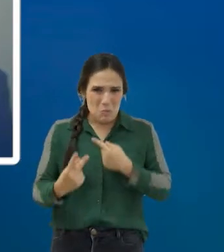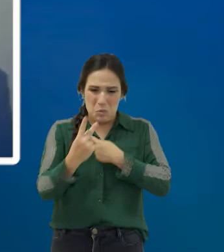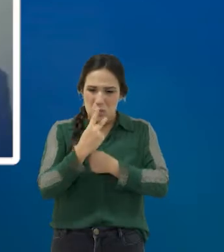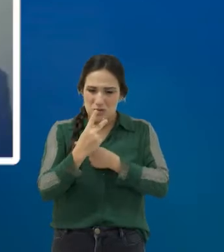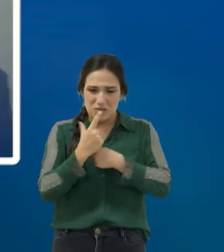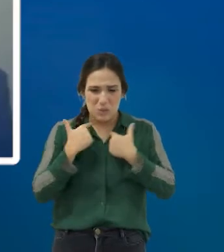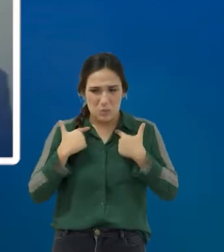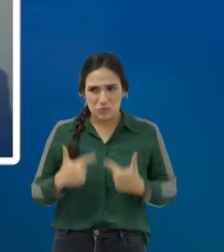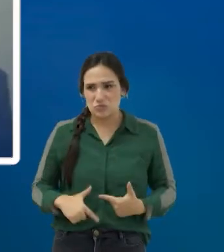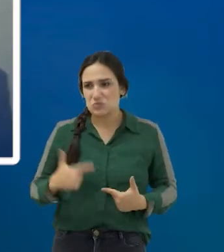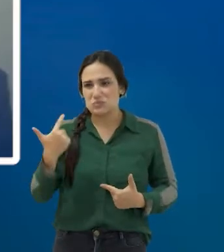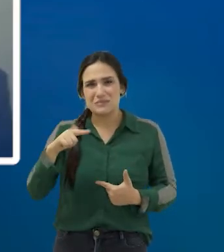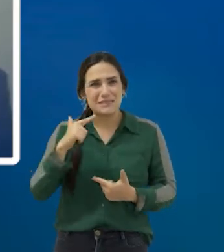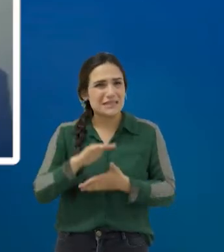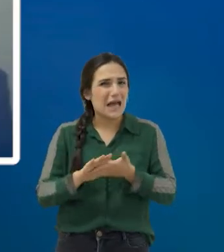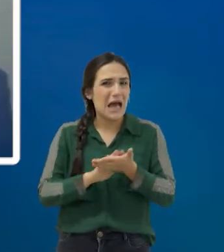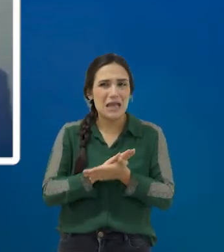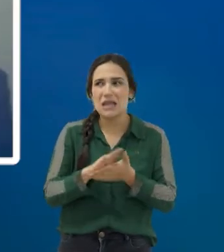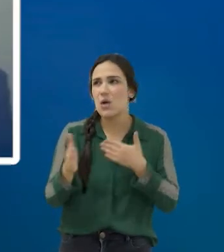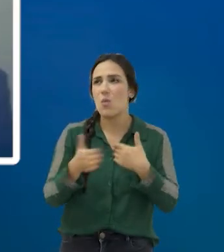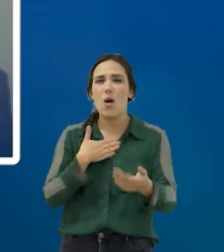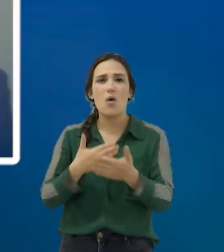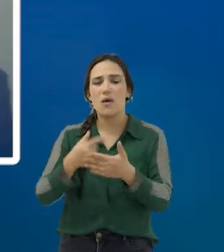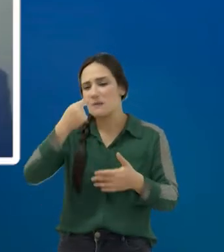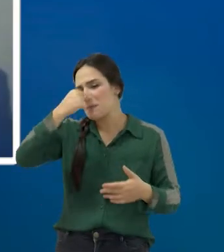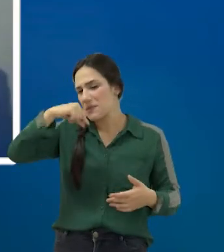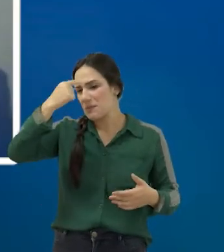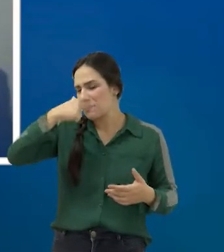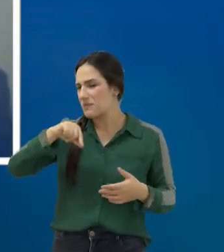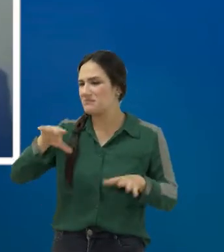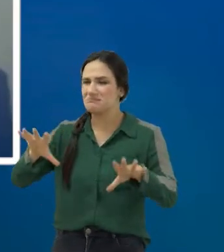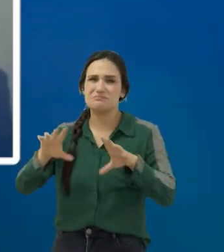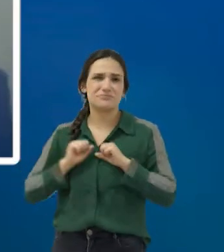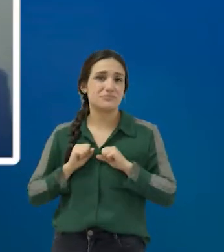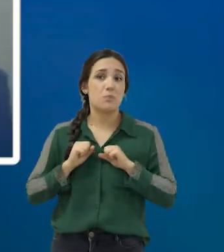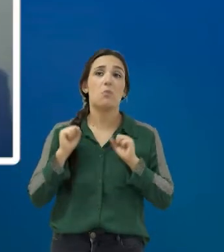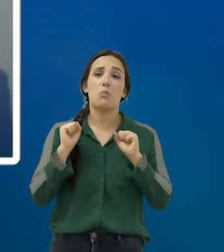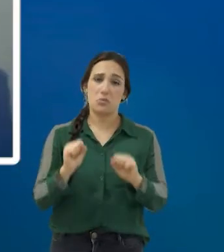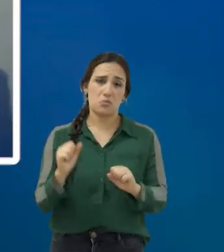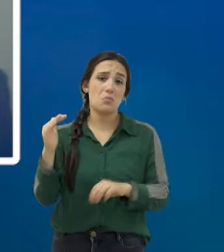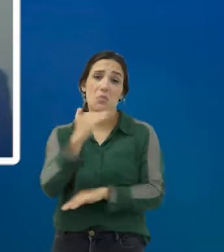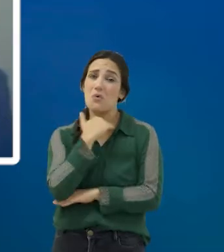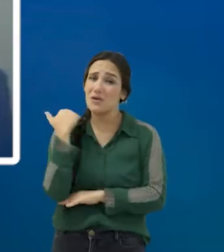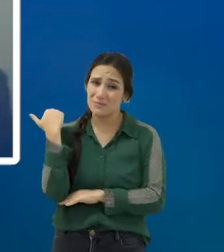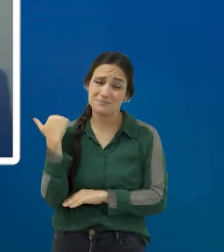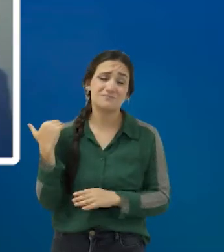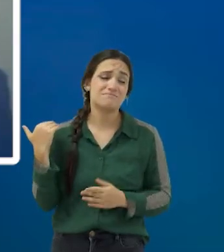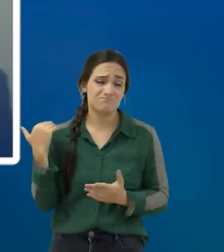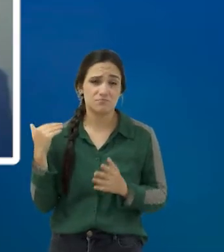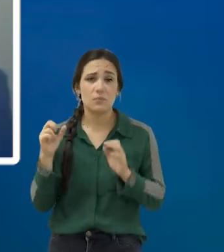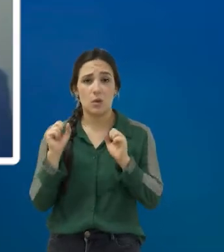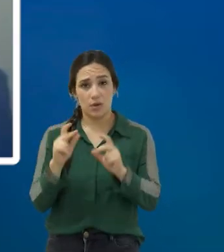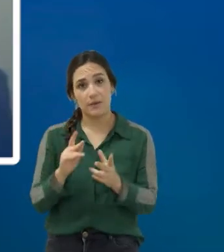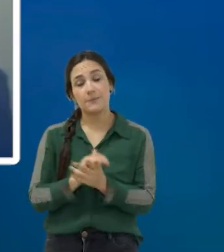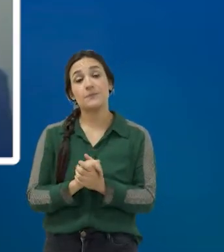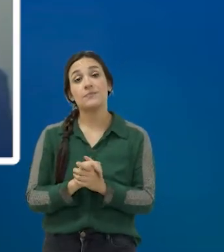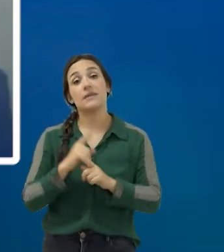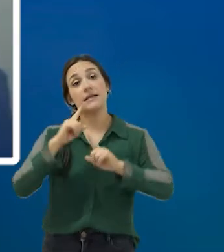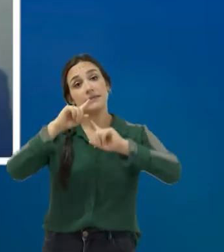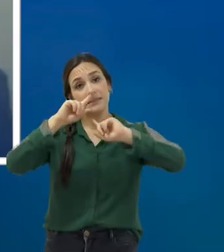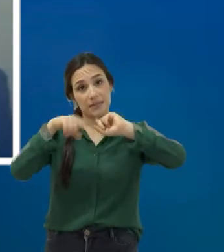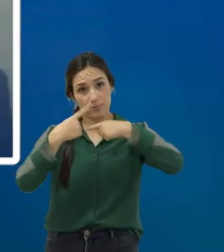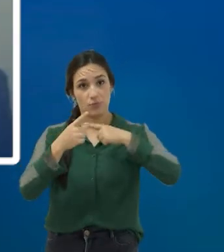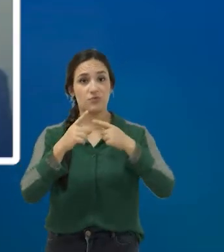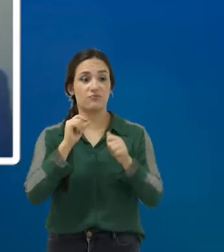imunológico, que aí por qualquer infecção que você pegar pode ser letal, pode ser fatal. Depois que você passa